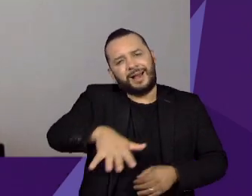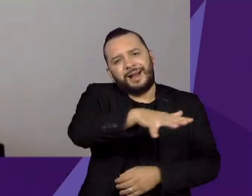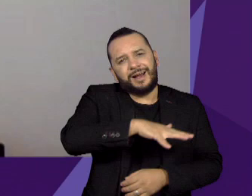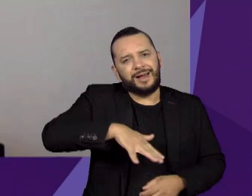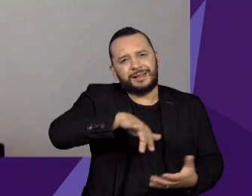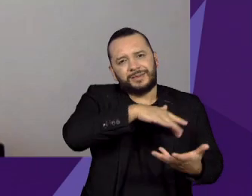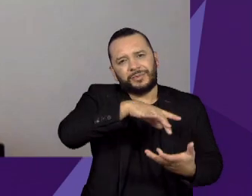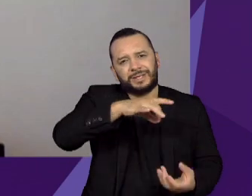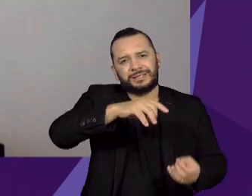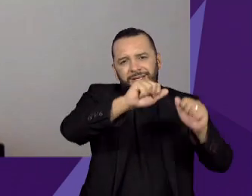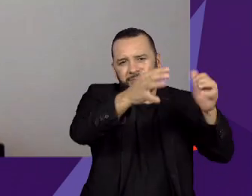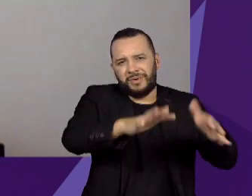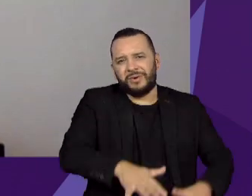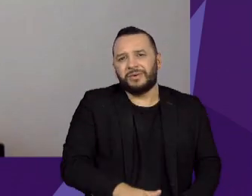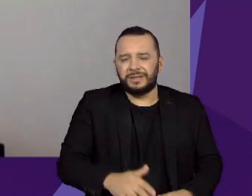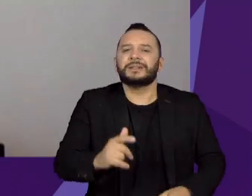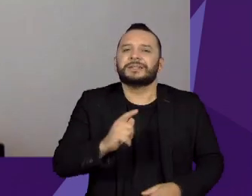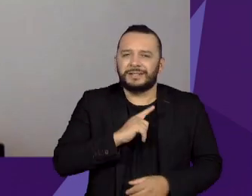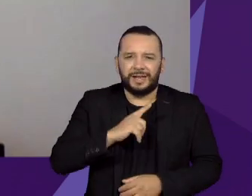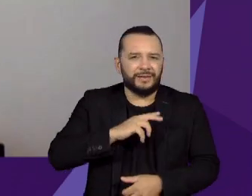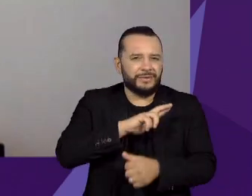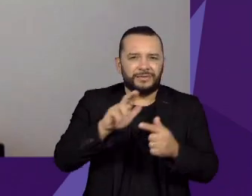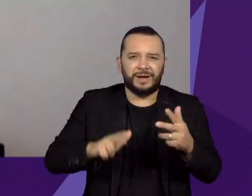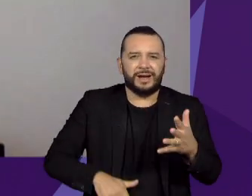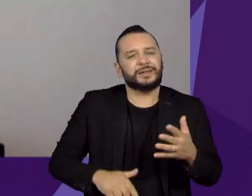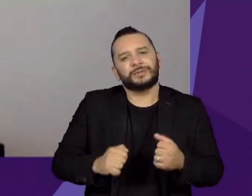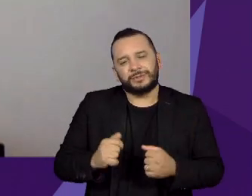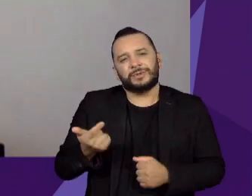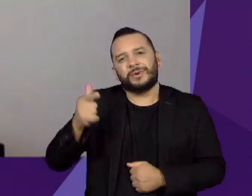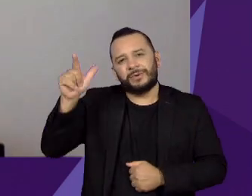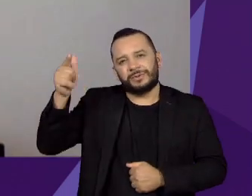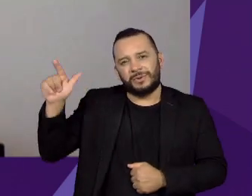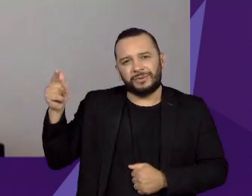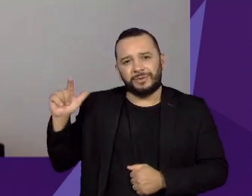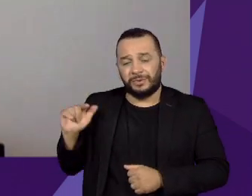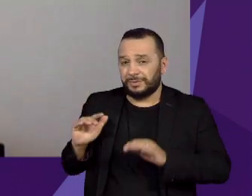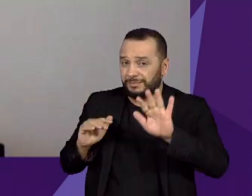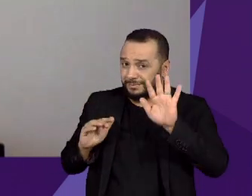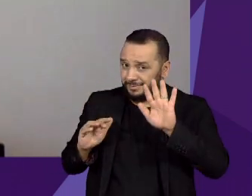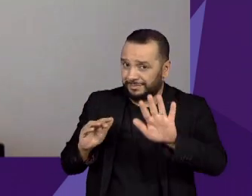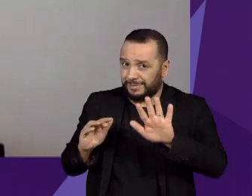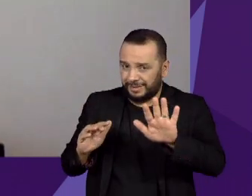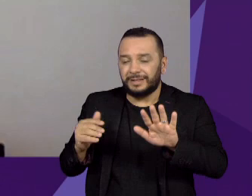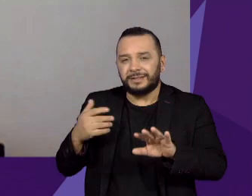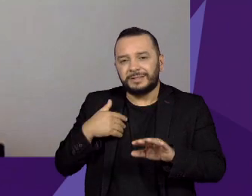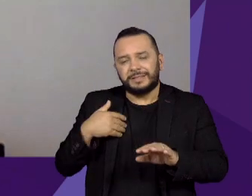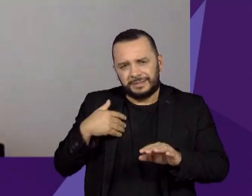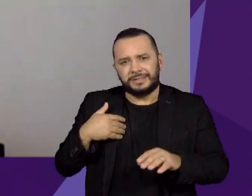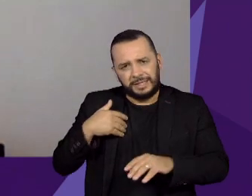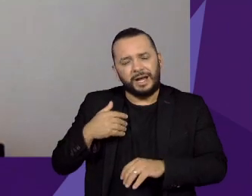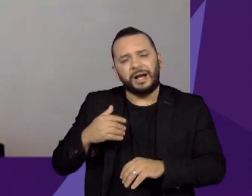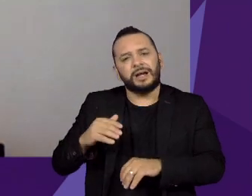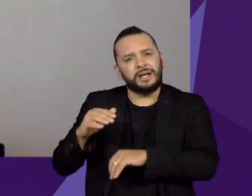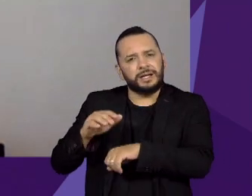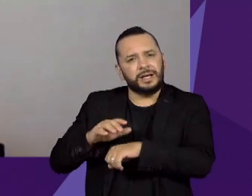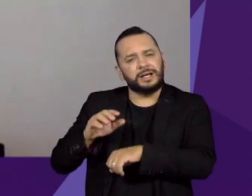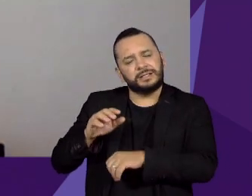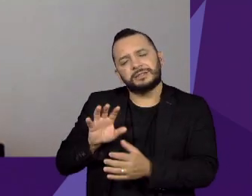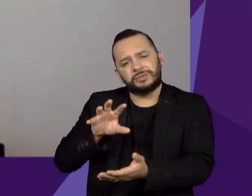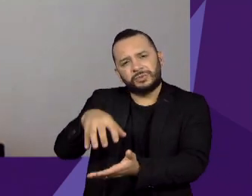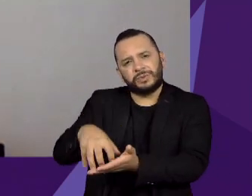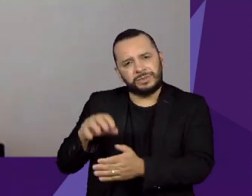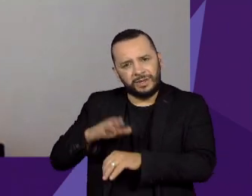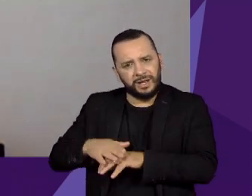à democracia, e assim vários outros. Mas as instituições respondendo. Esta crise, especificamente